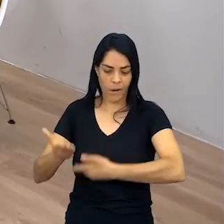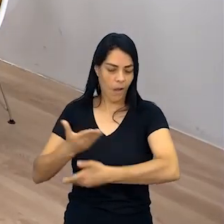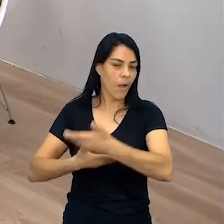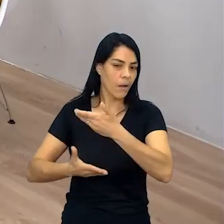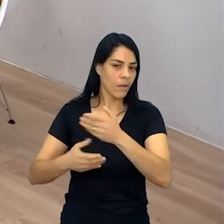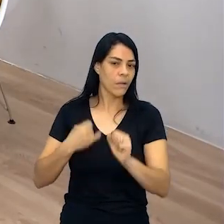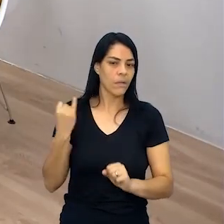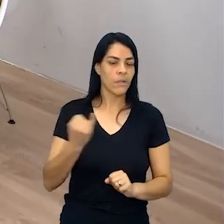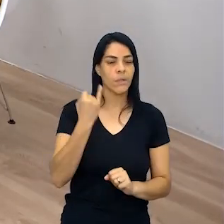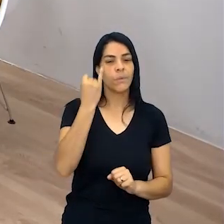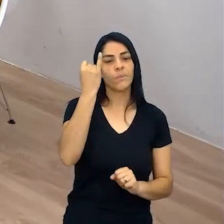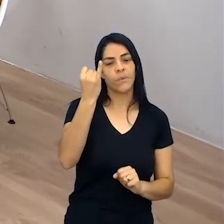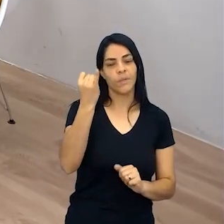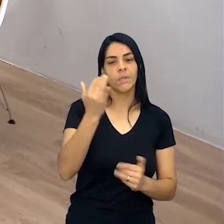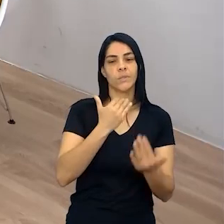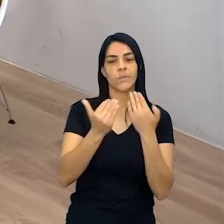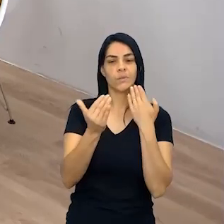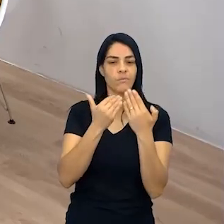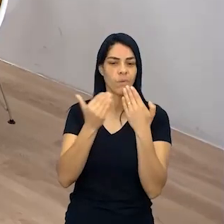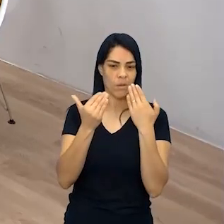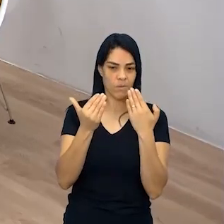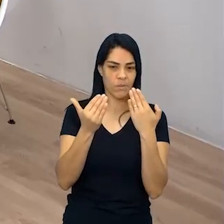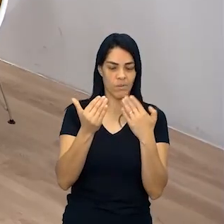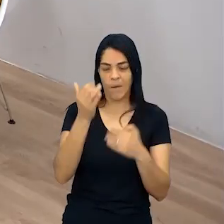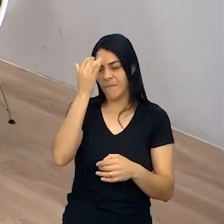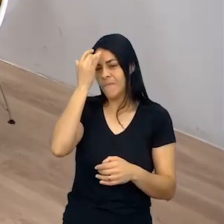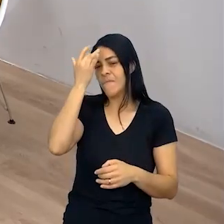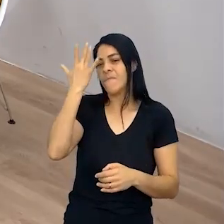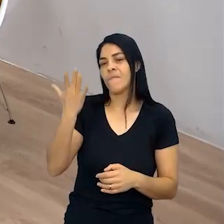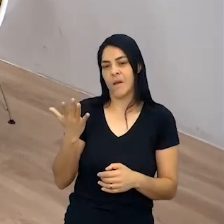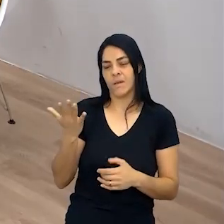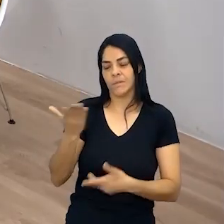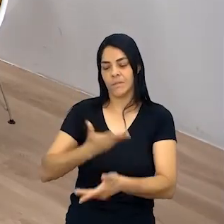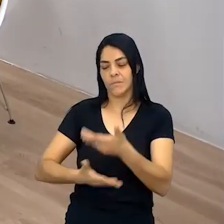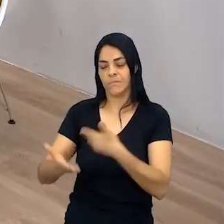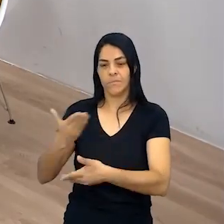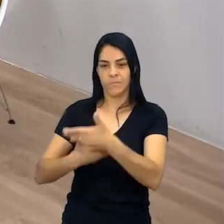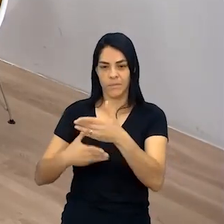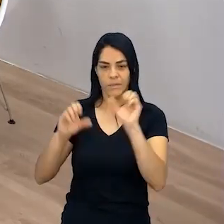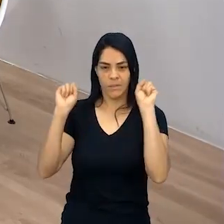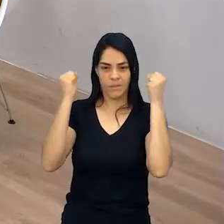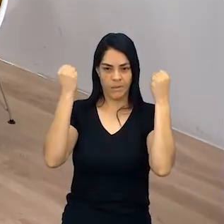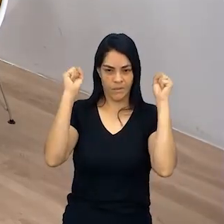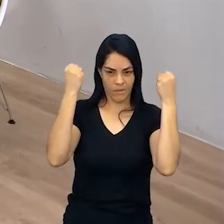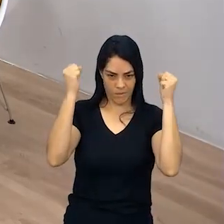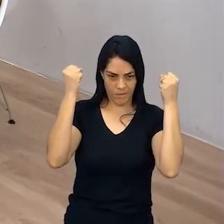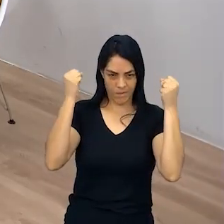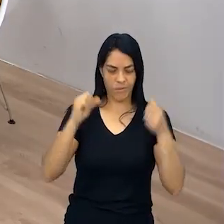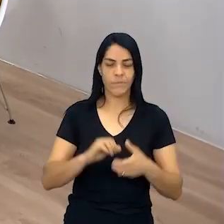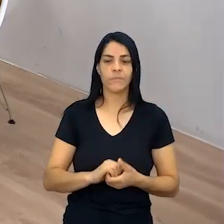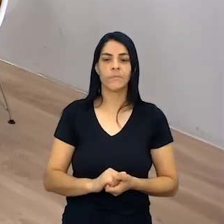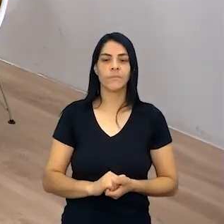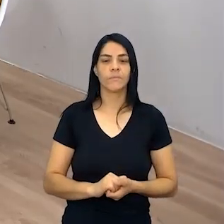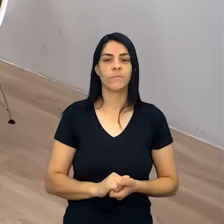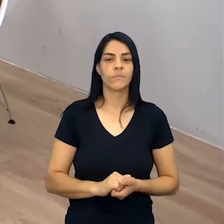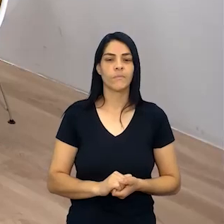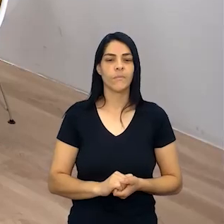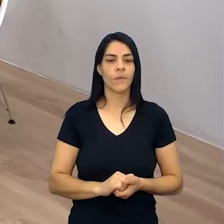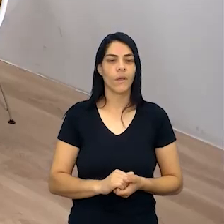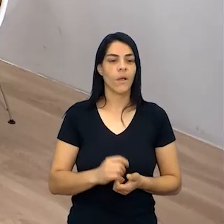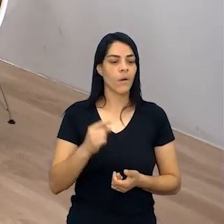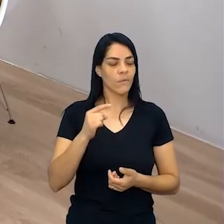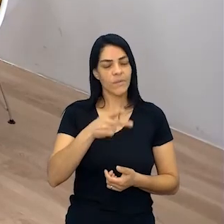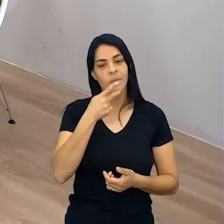né? É muito mais fácil você, nessa interação da educação física, você pode falar muito melhor que eu nesse sentido, né?